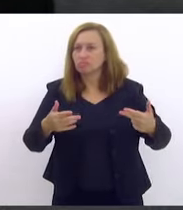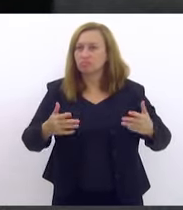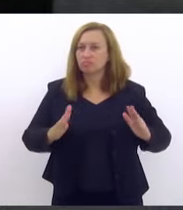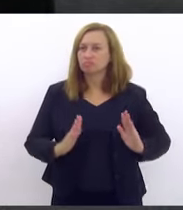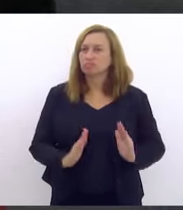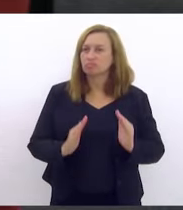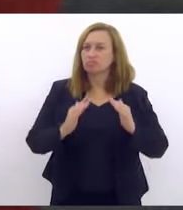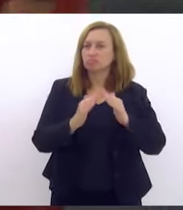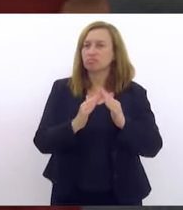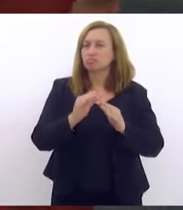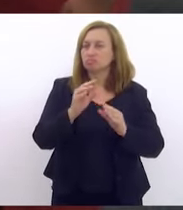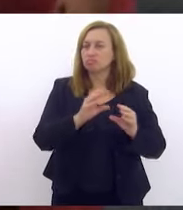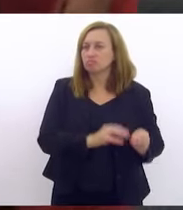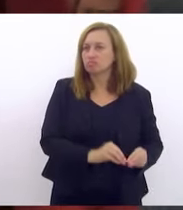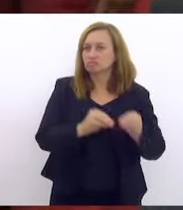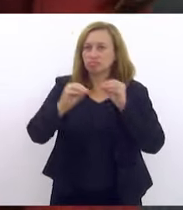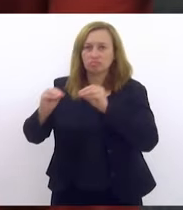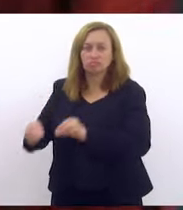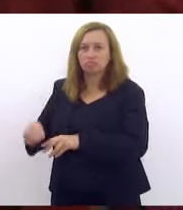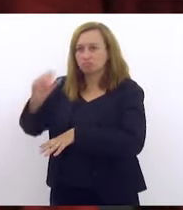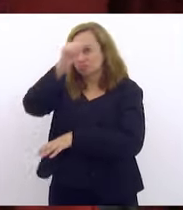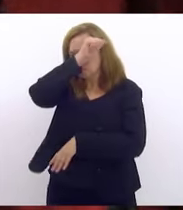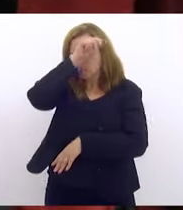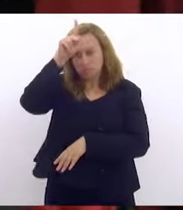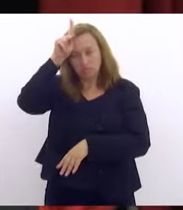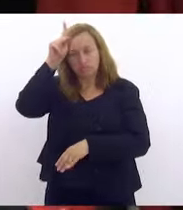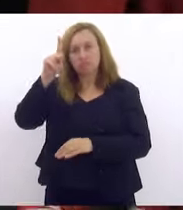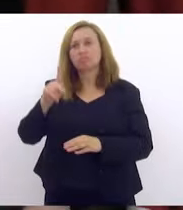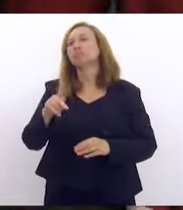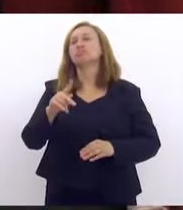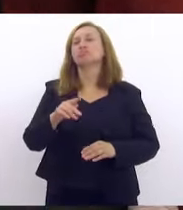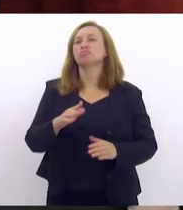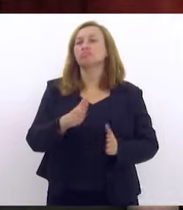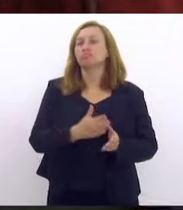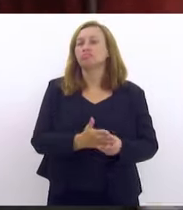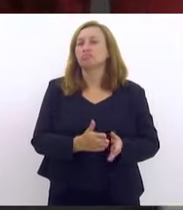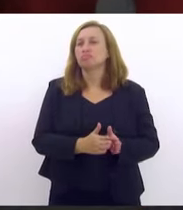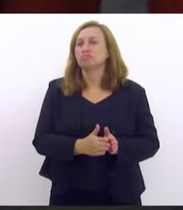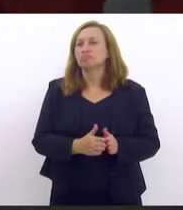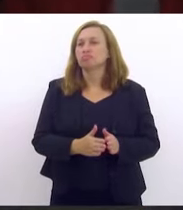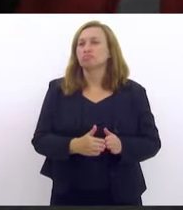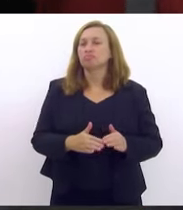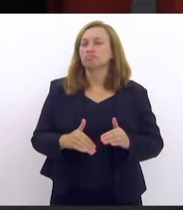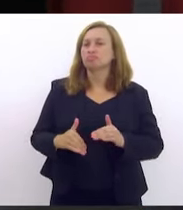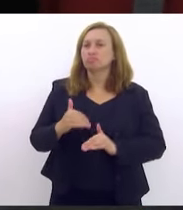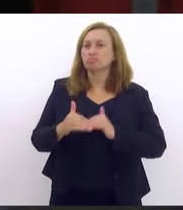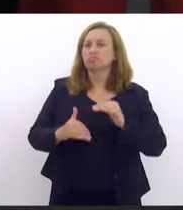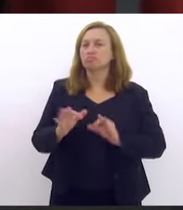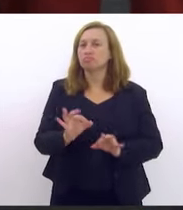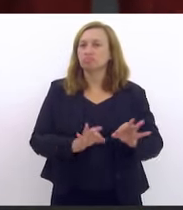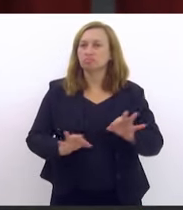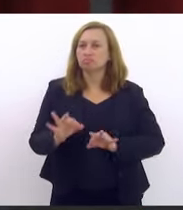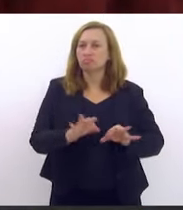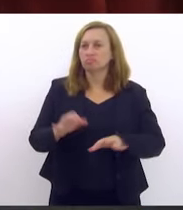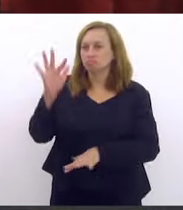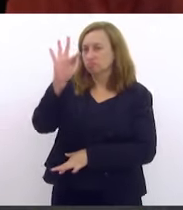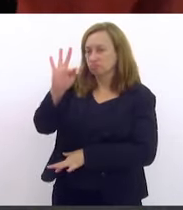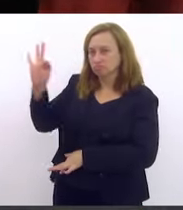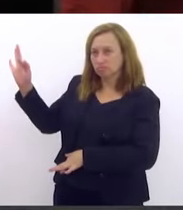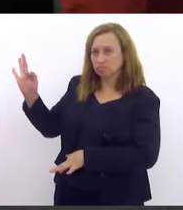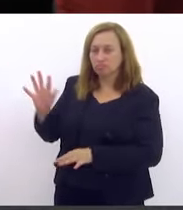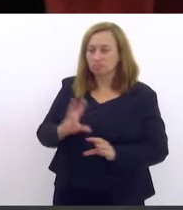que foram transferidos ao município no processo de reorganização federativa que levou à